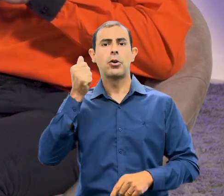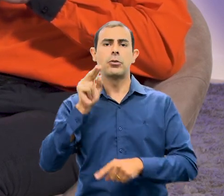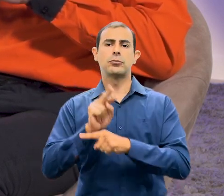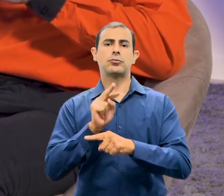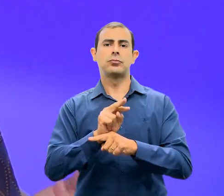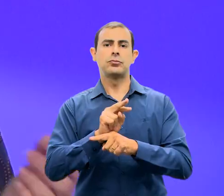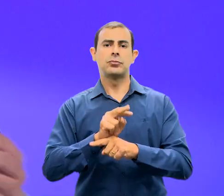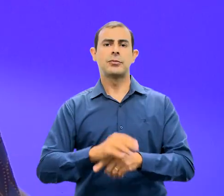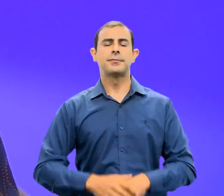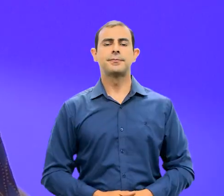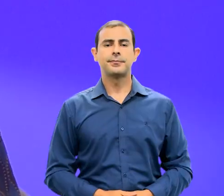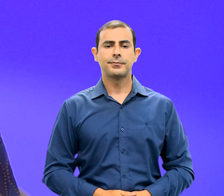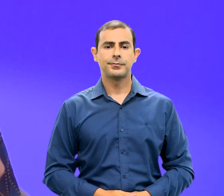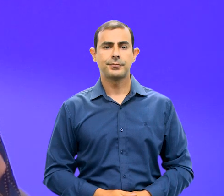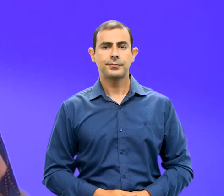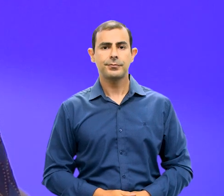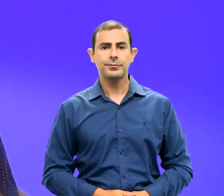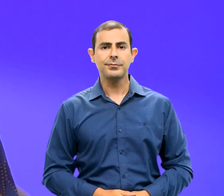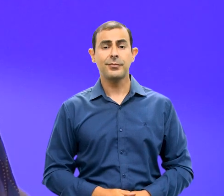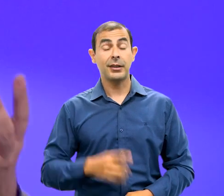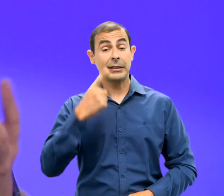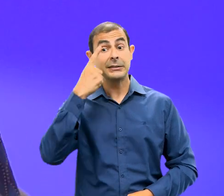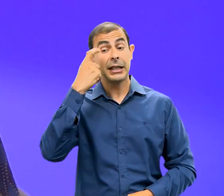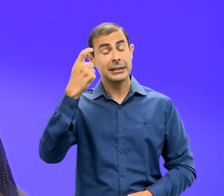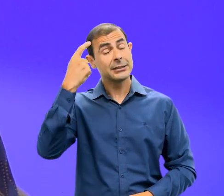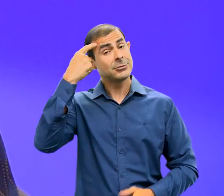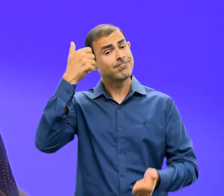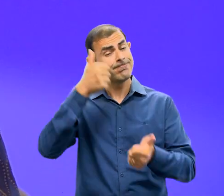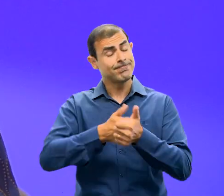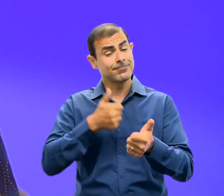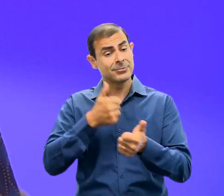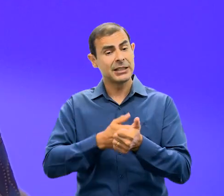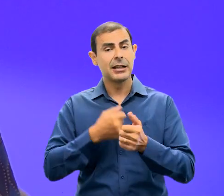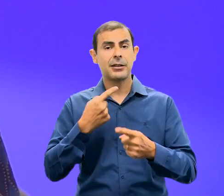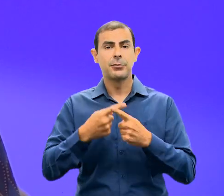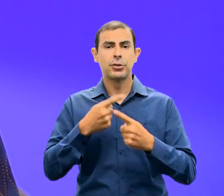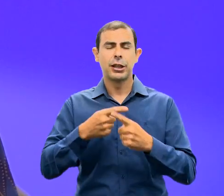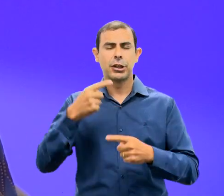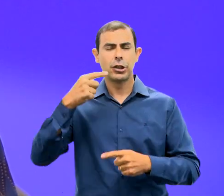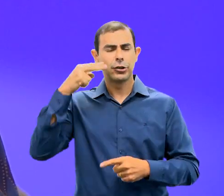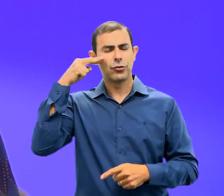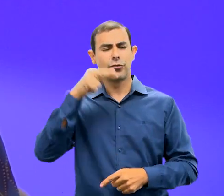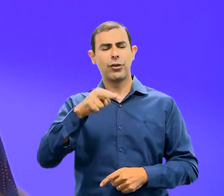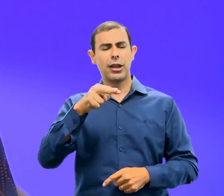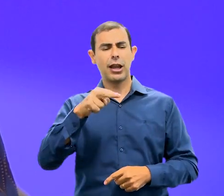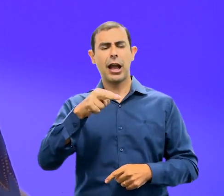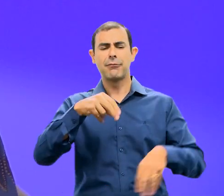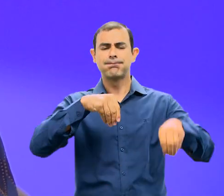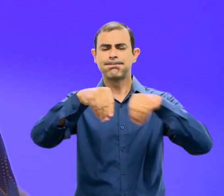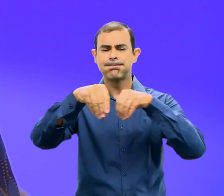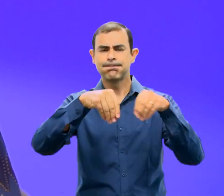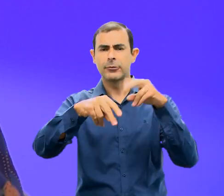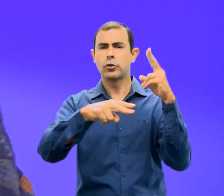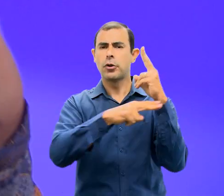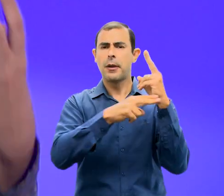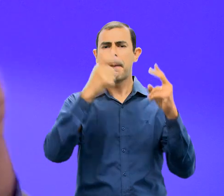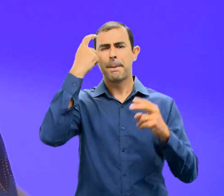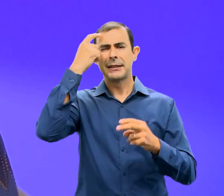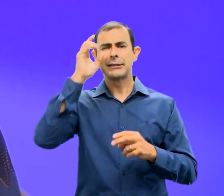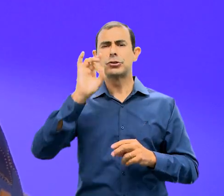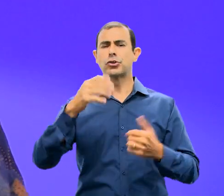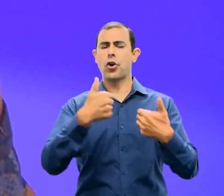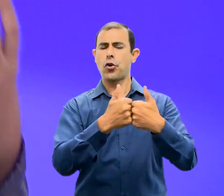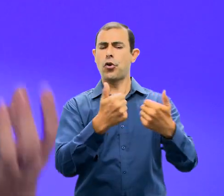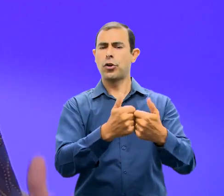E é muito interessante, né, vereadora, a gente pensar sobre isso, porque muitas vezes a gente vê a mobilidade urbana como só uma questão do transporte, mas ela